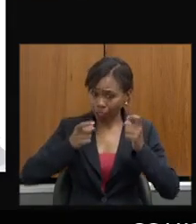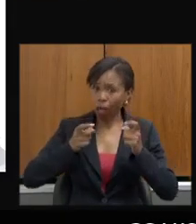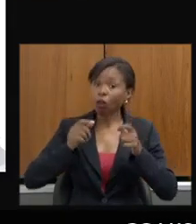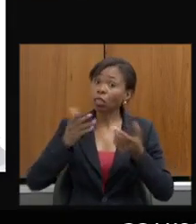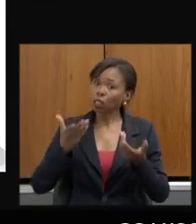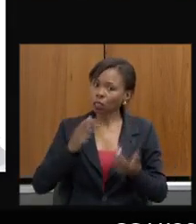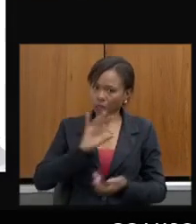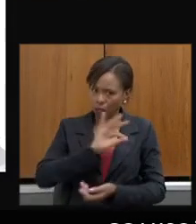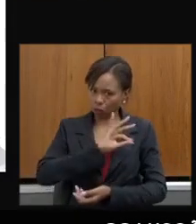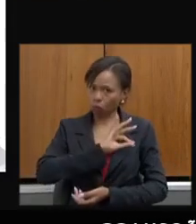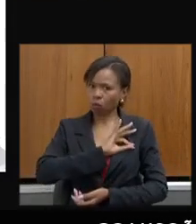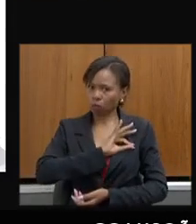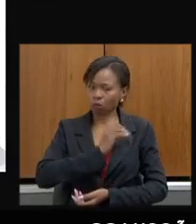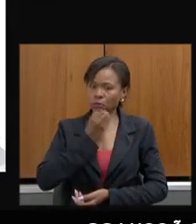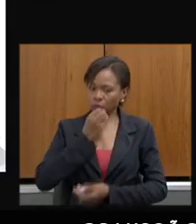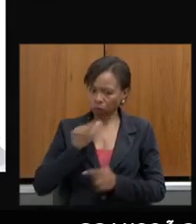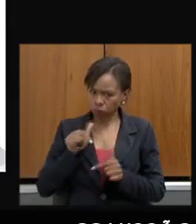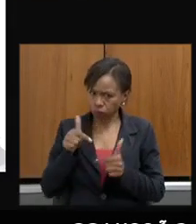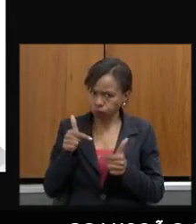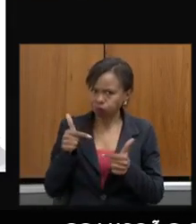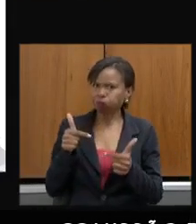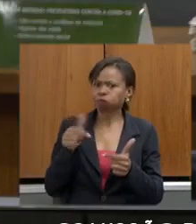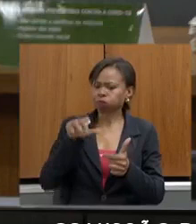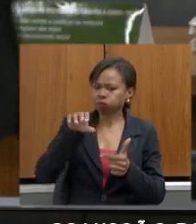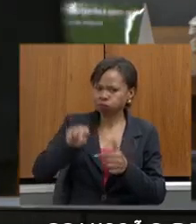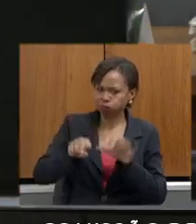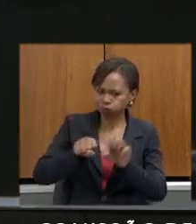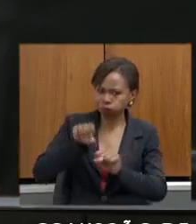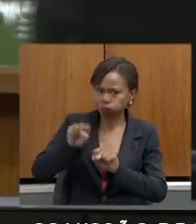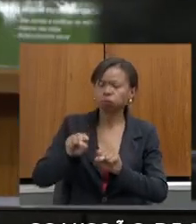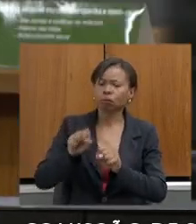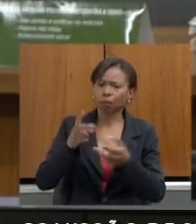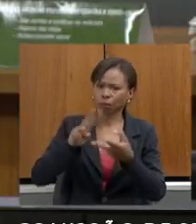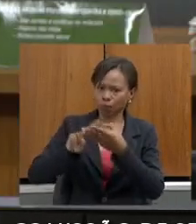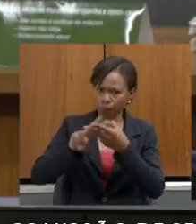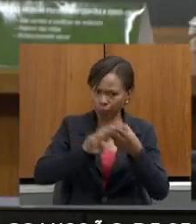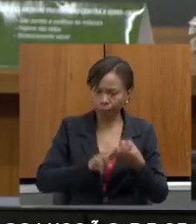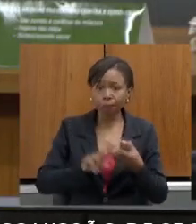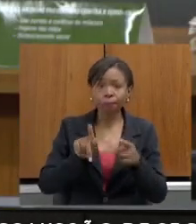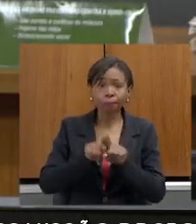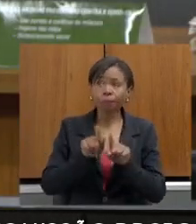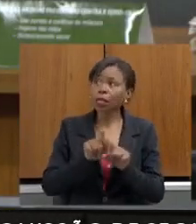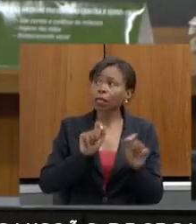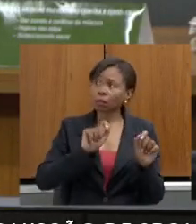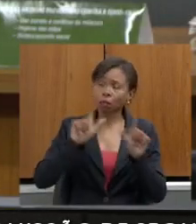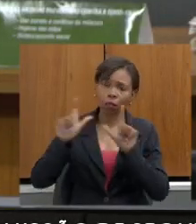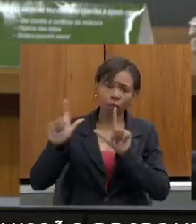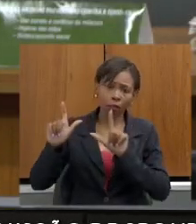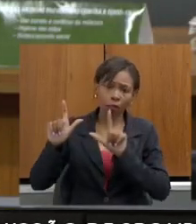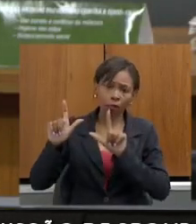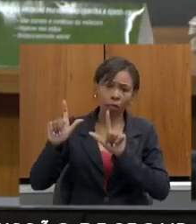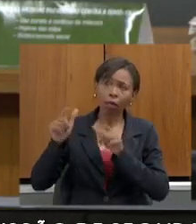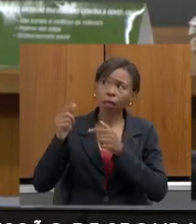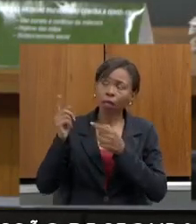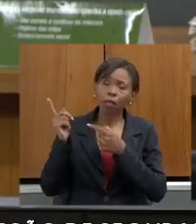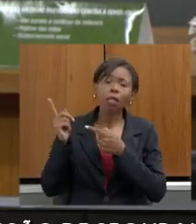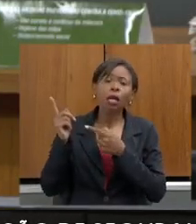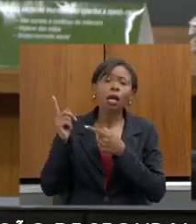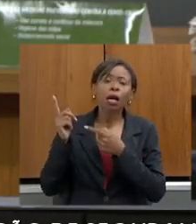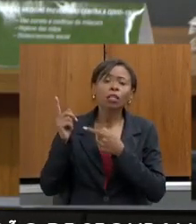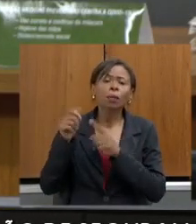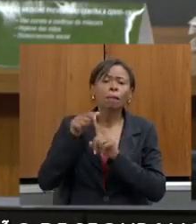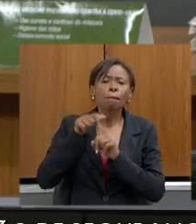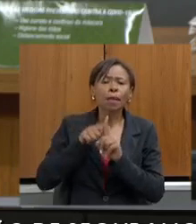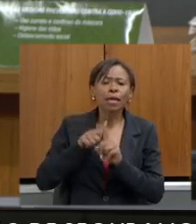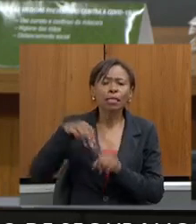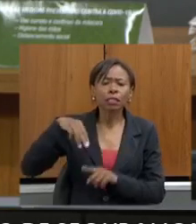nessa direção também a lembra e pode passar uma operação acontecida aí